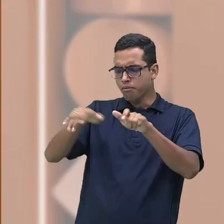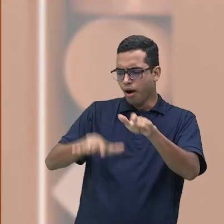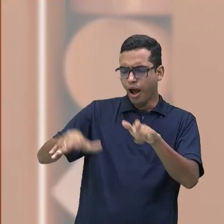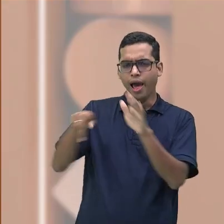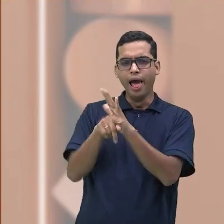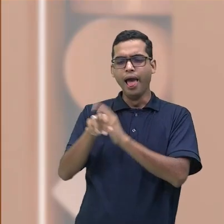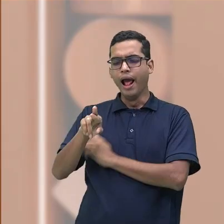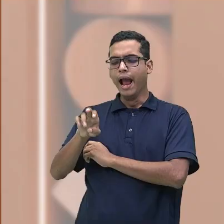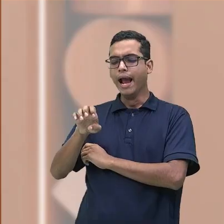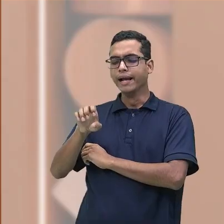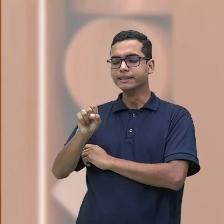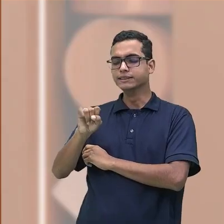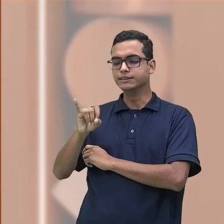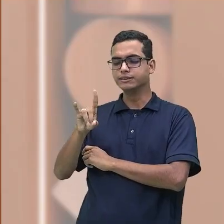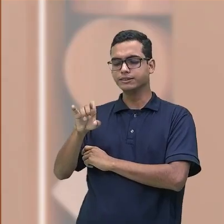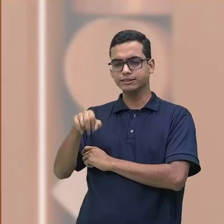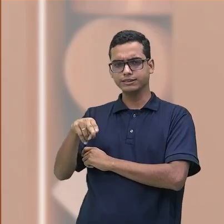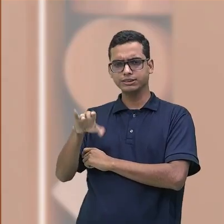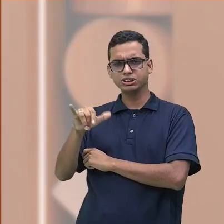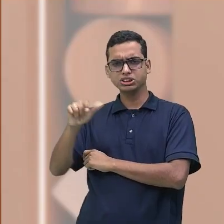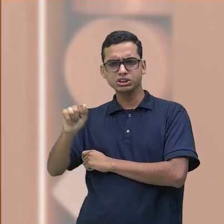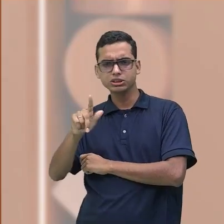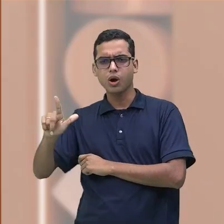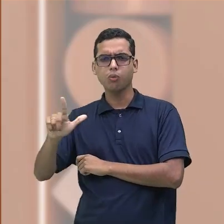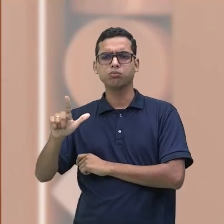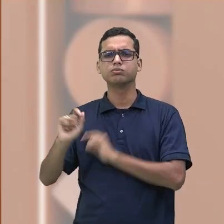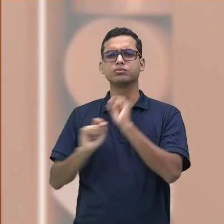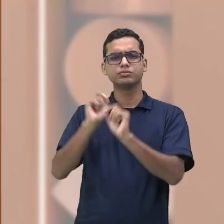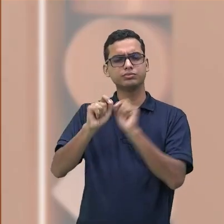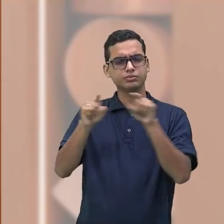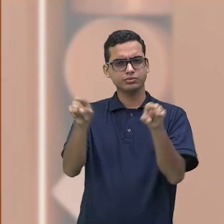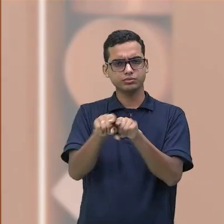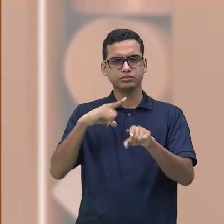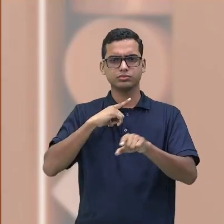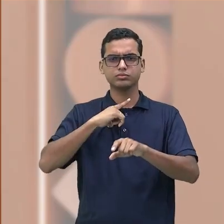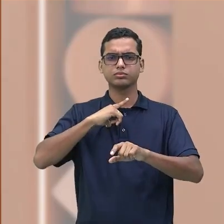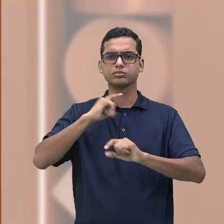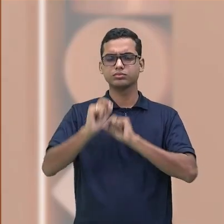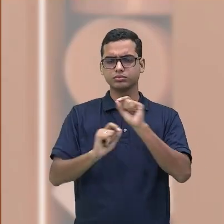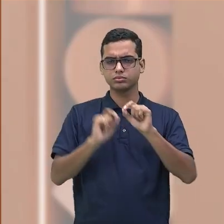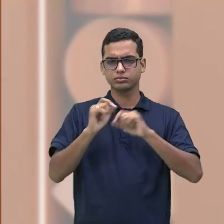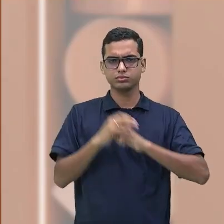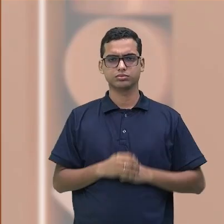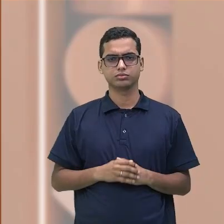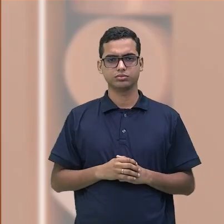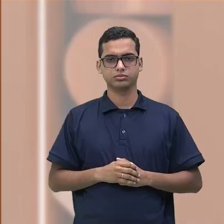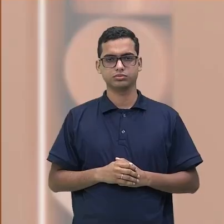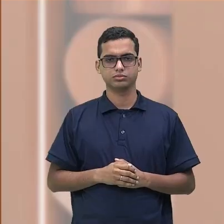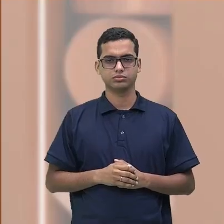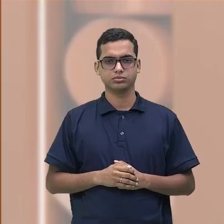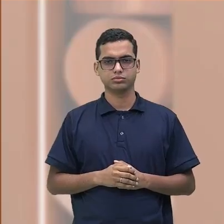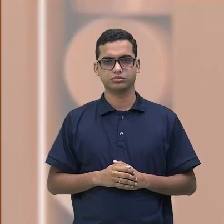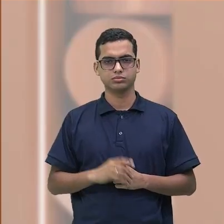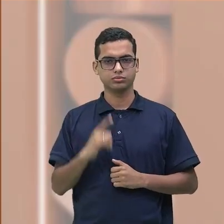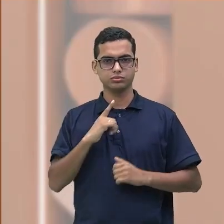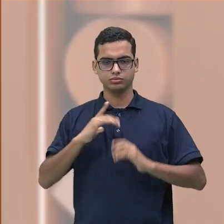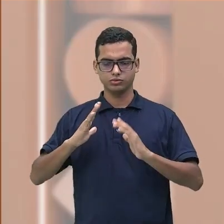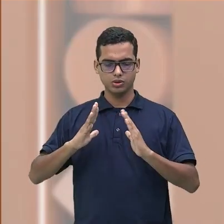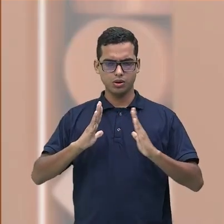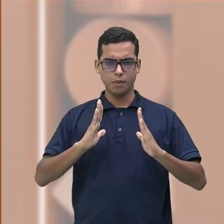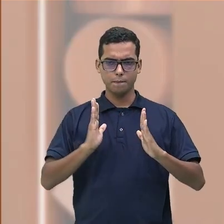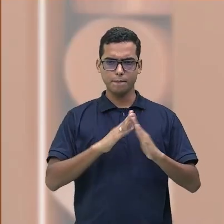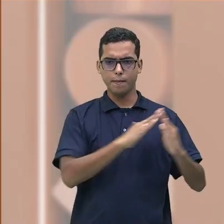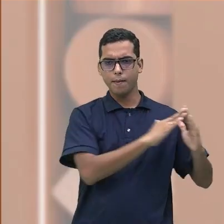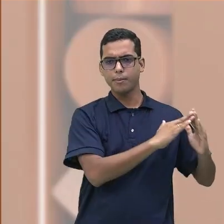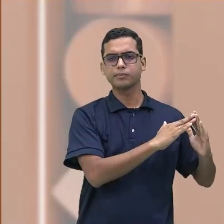já fala, um bairro residencial. Por que um bairro residencial? Porque vai prevalecer ali as residências, né? Então, os